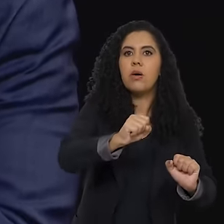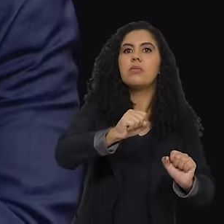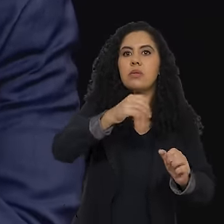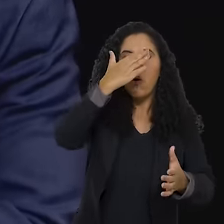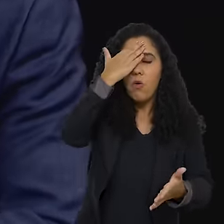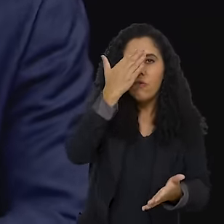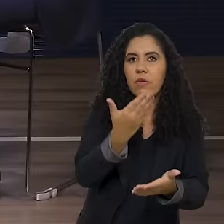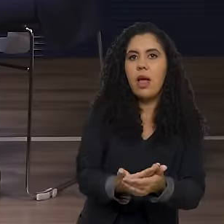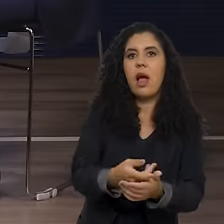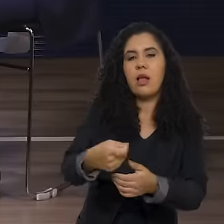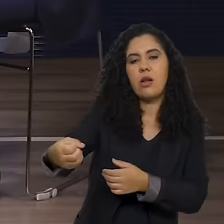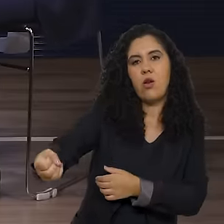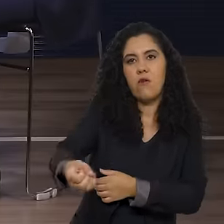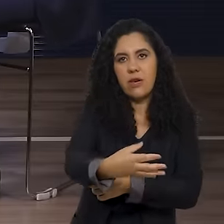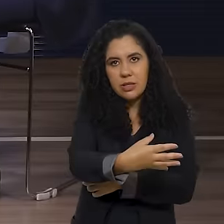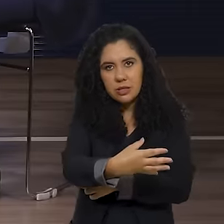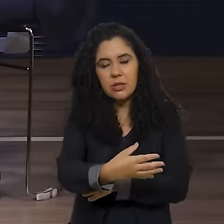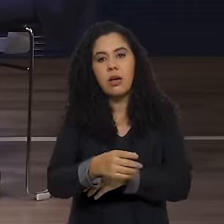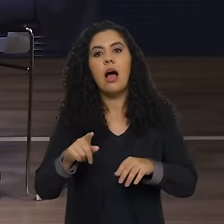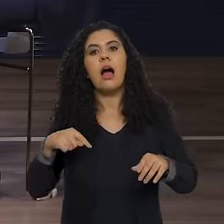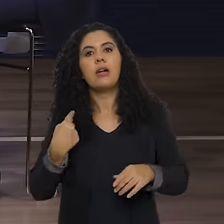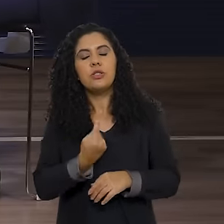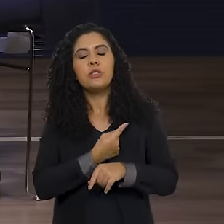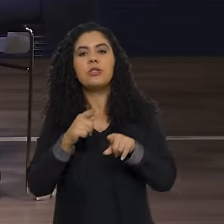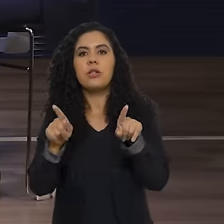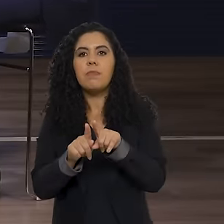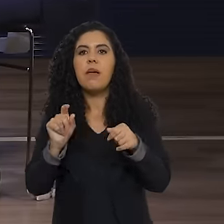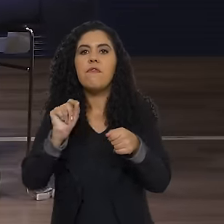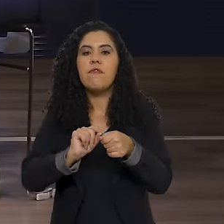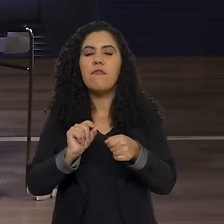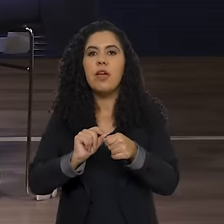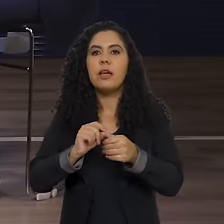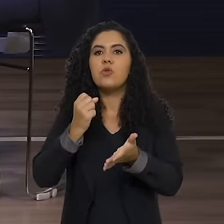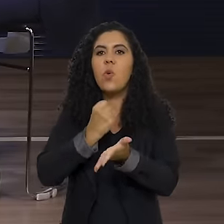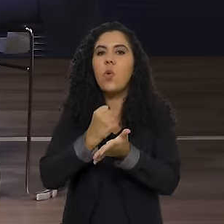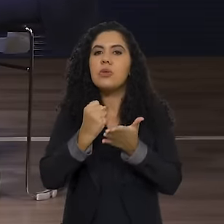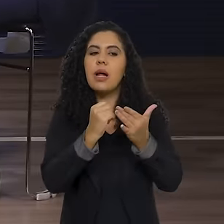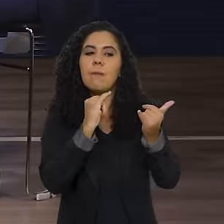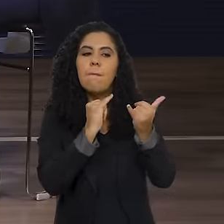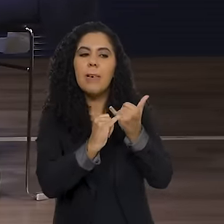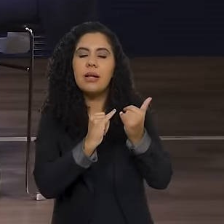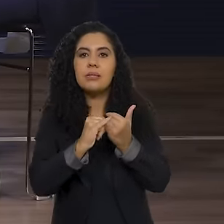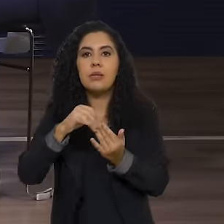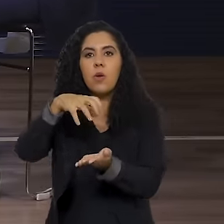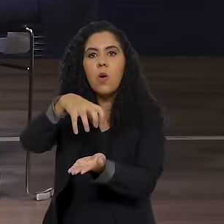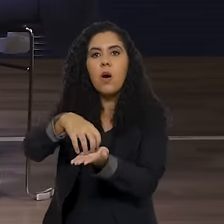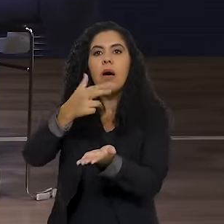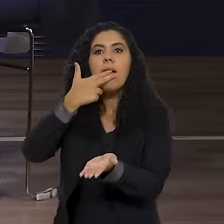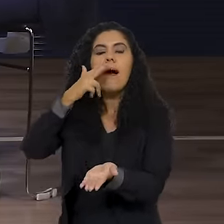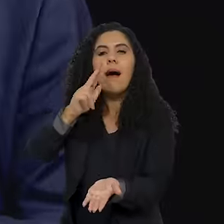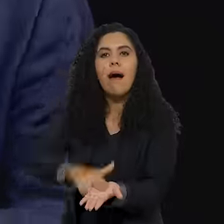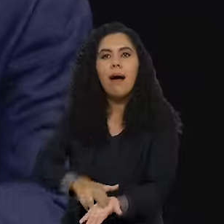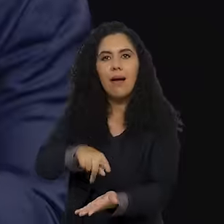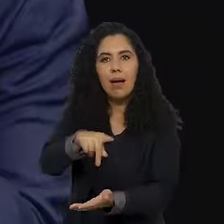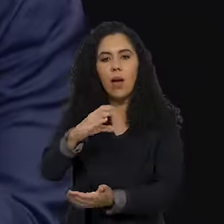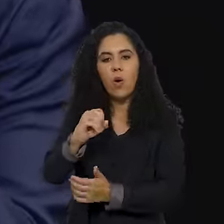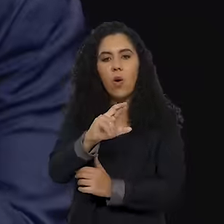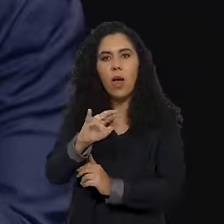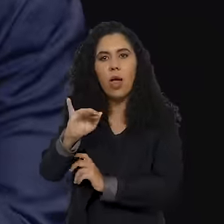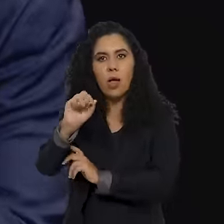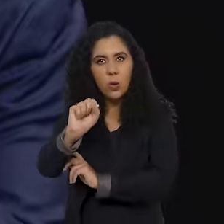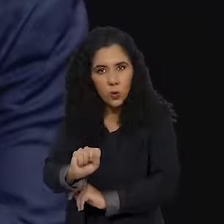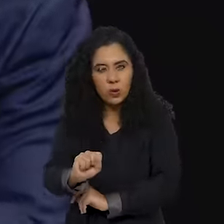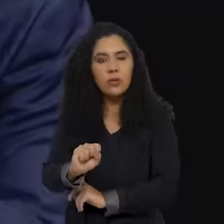na inovação. A gente também está construindo um contrato semelhante com os Correios. A gente quer apoiar os Correios para que os